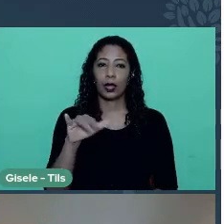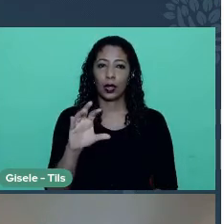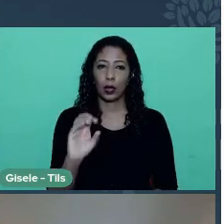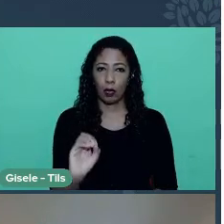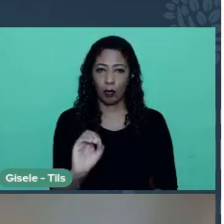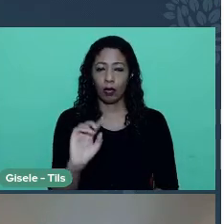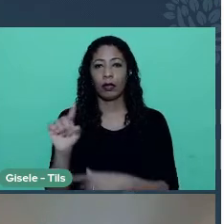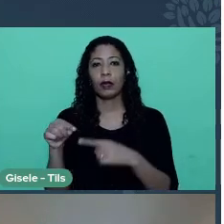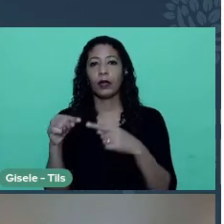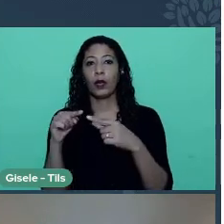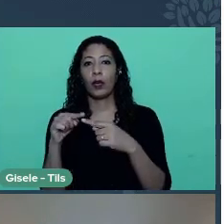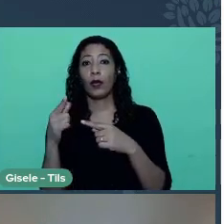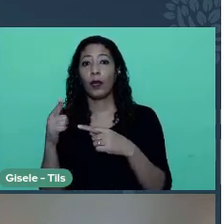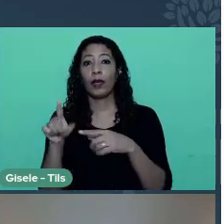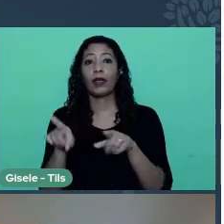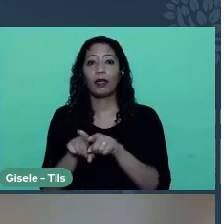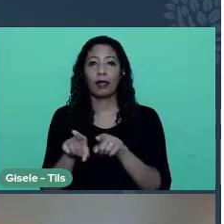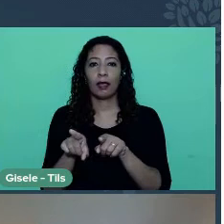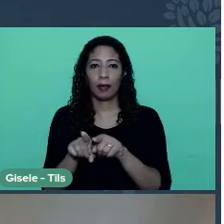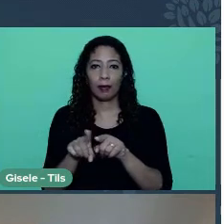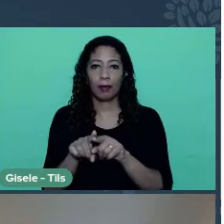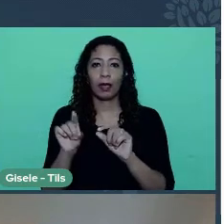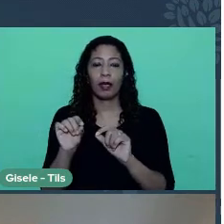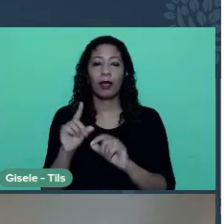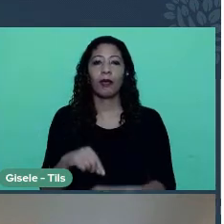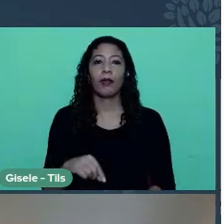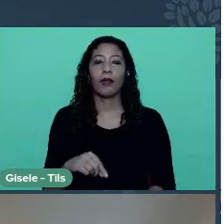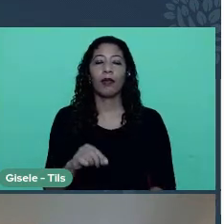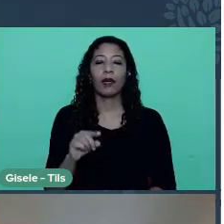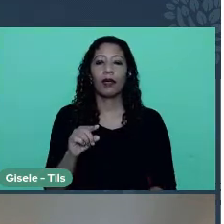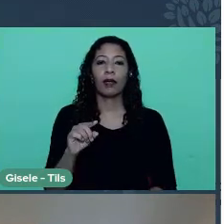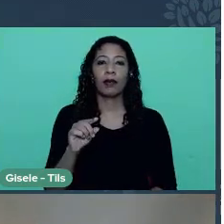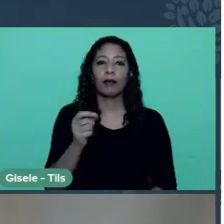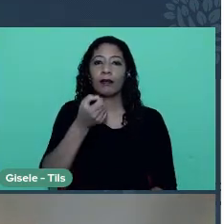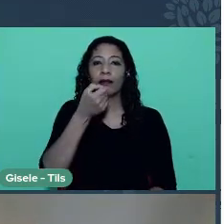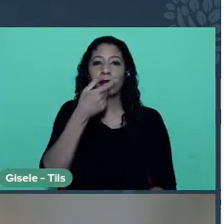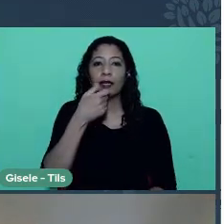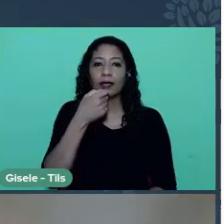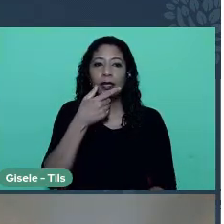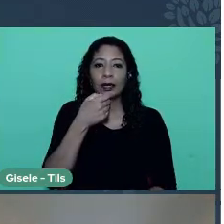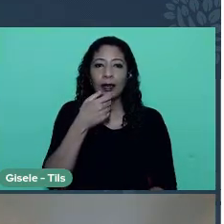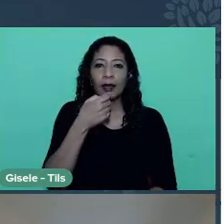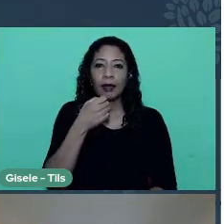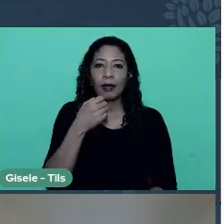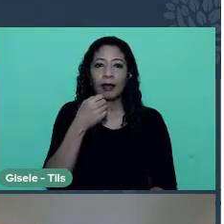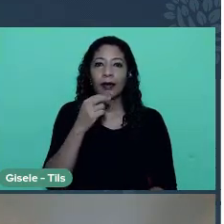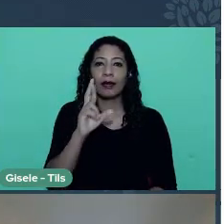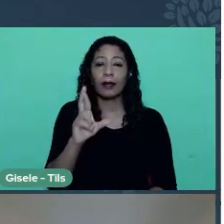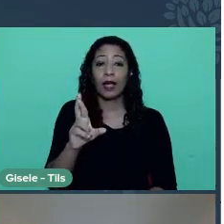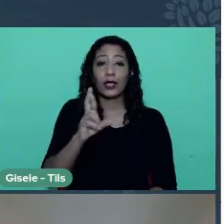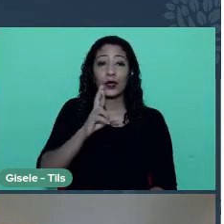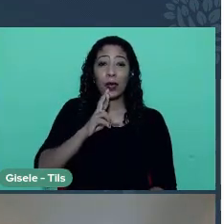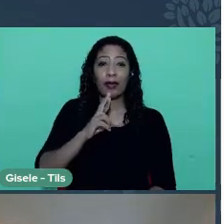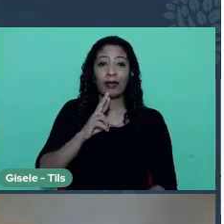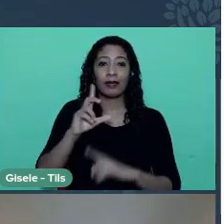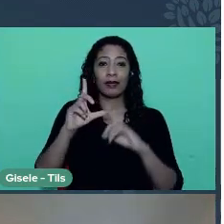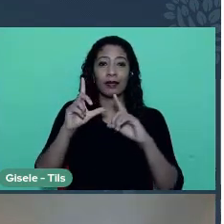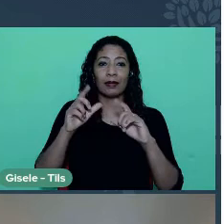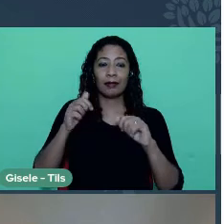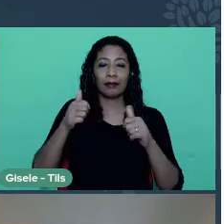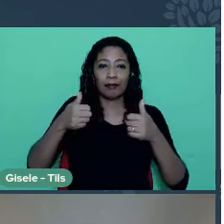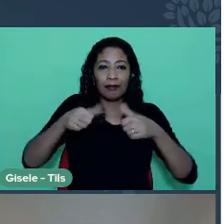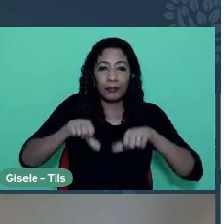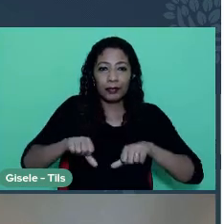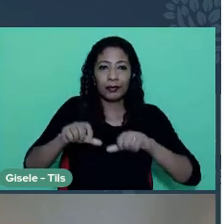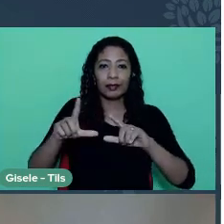ele, é a menor resposta aos corticoides inalatórios, como já foram falados, medicações foram faladas no período da